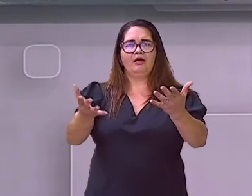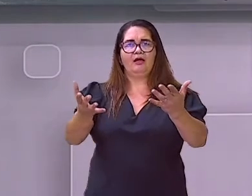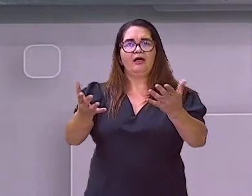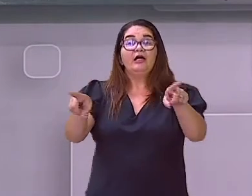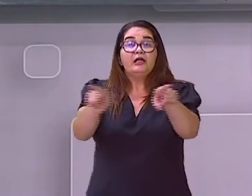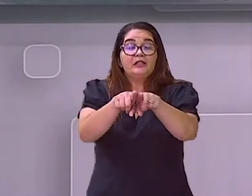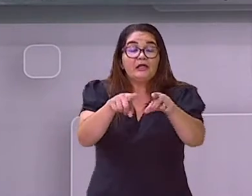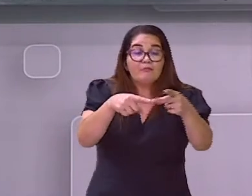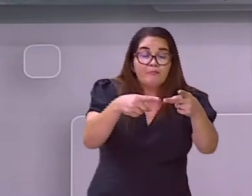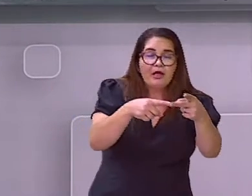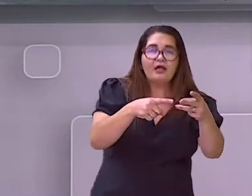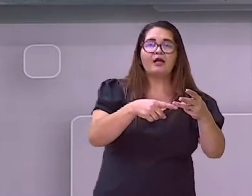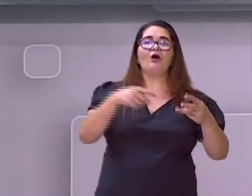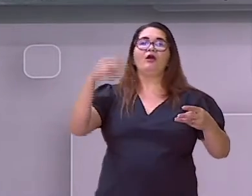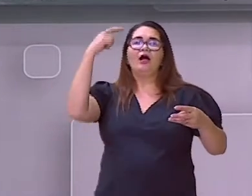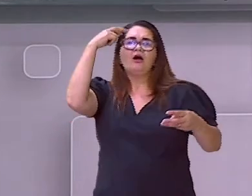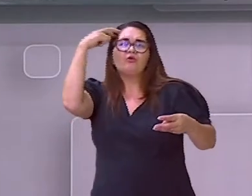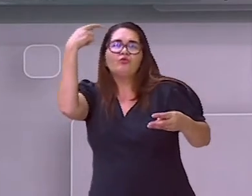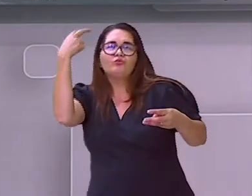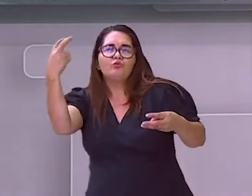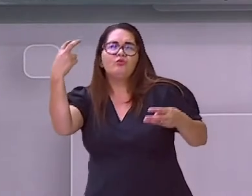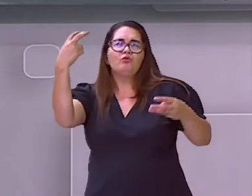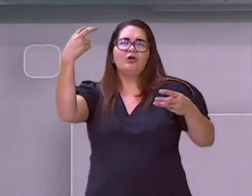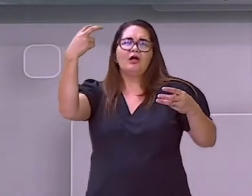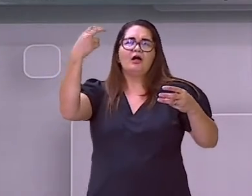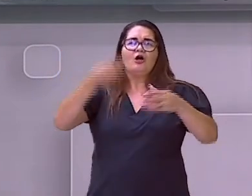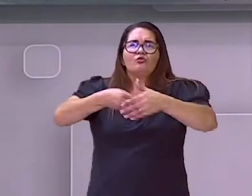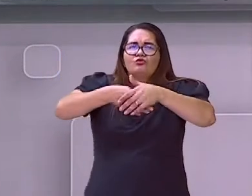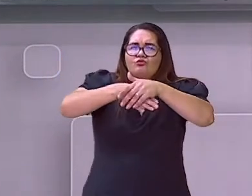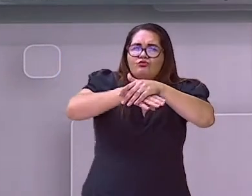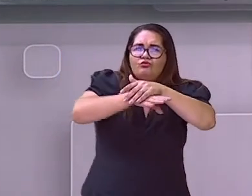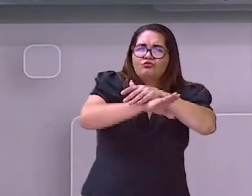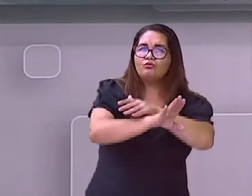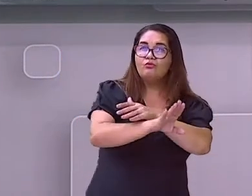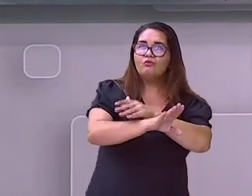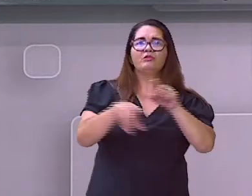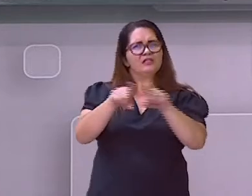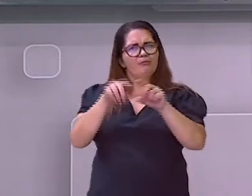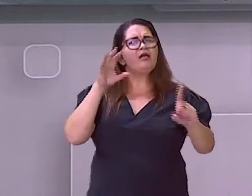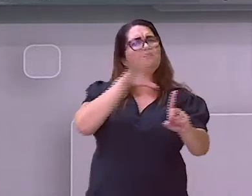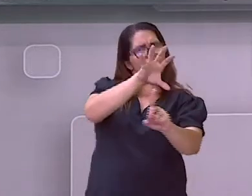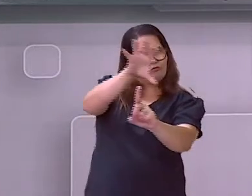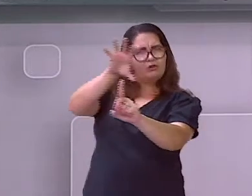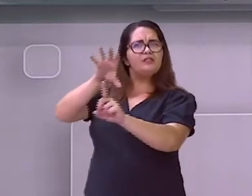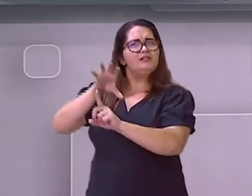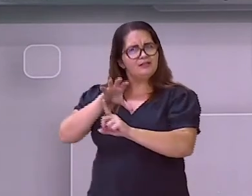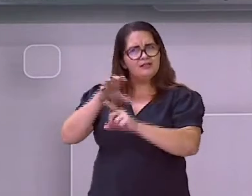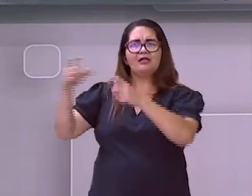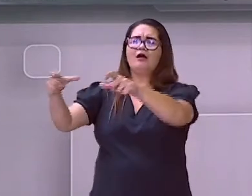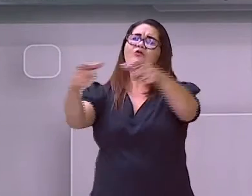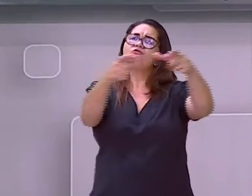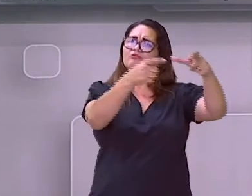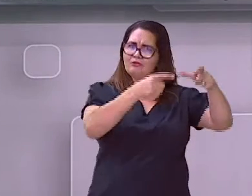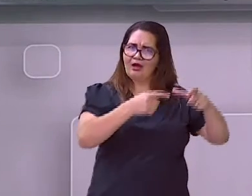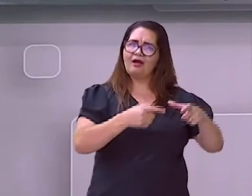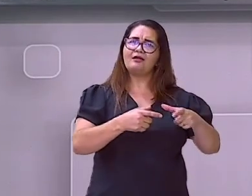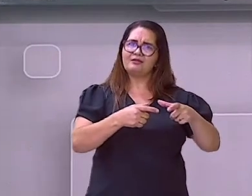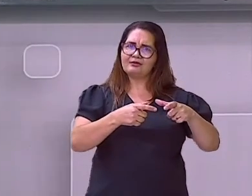muito importante conhecermos a realidade de onde estamos inseridos.